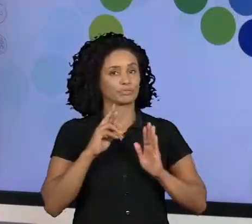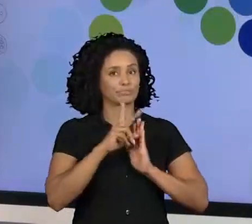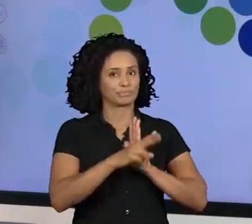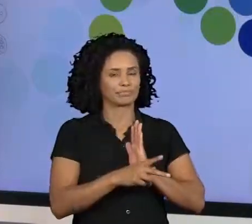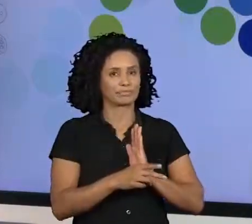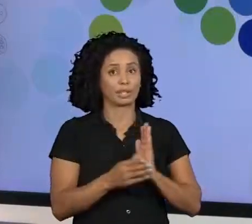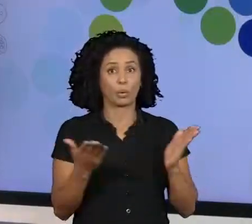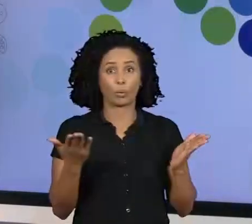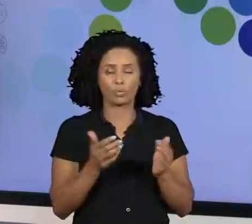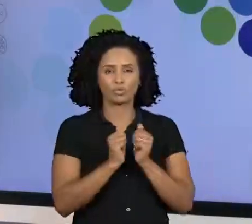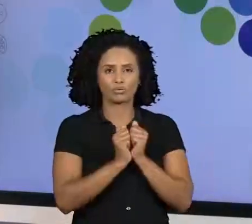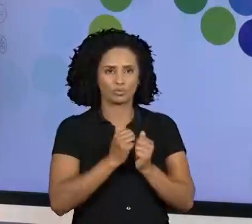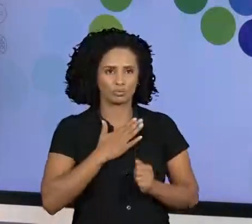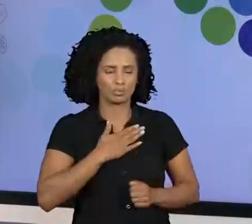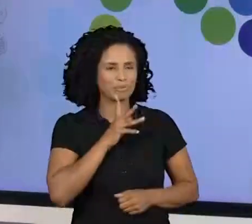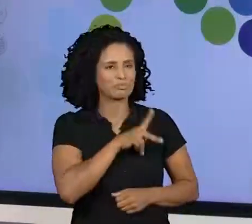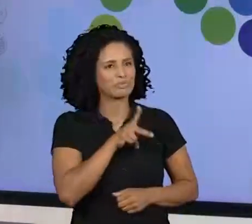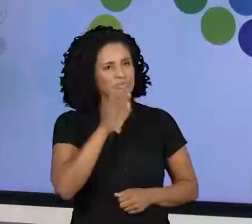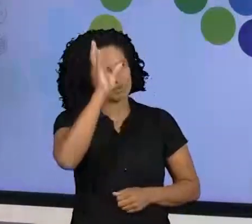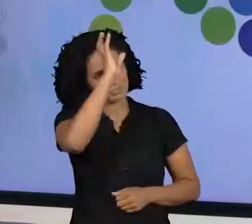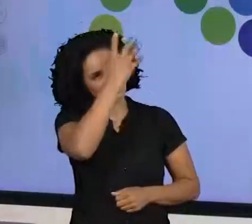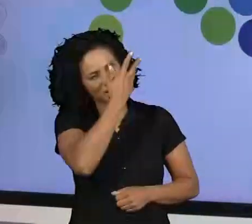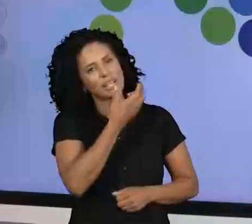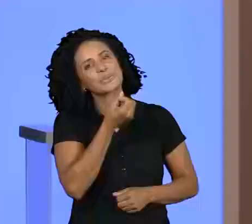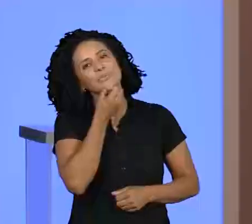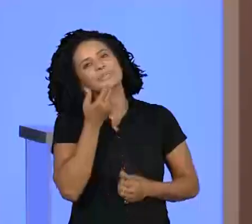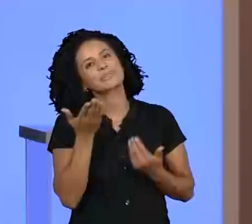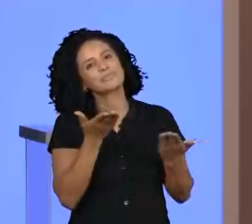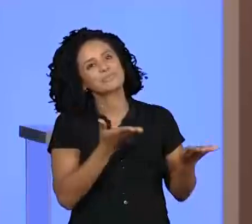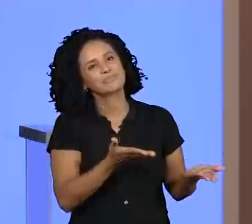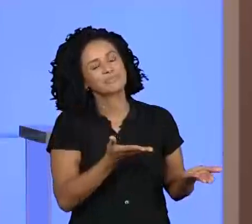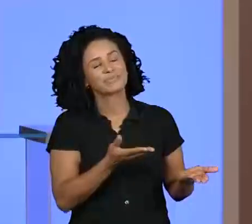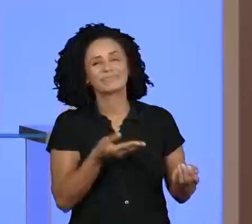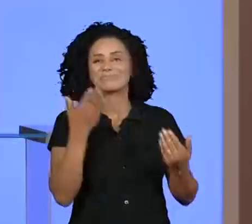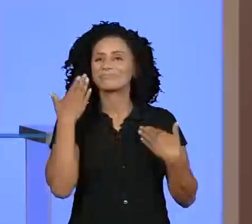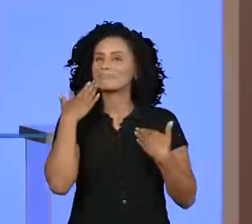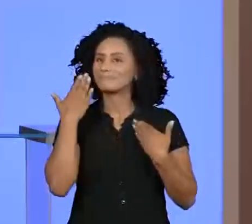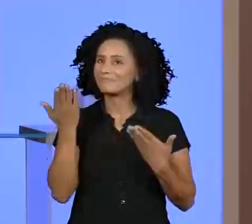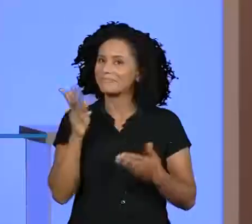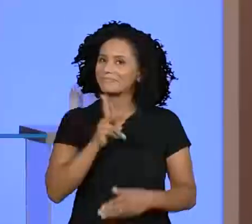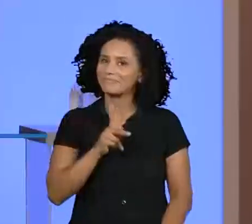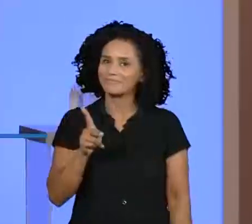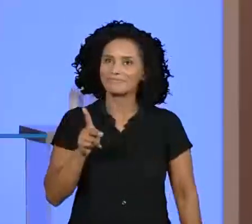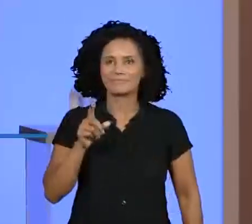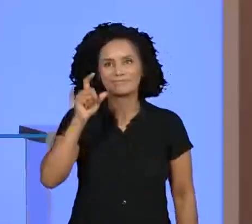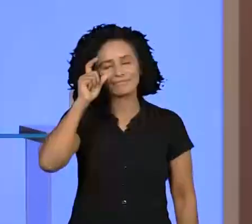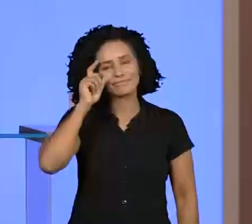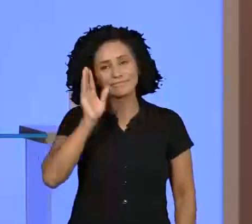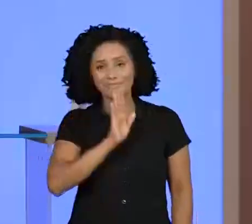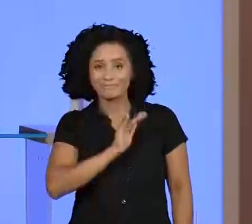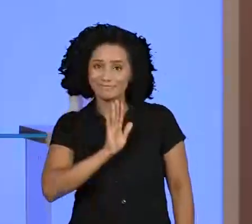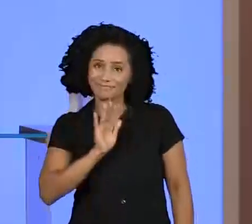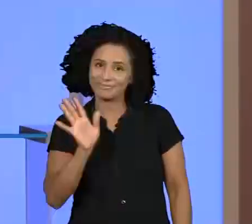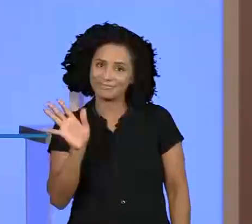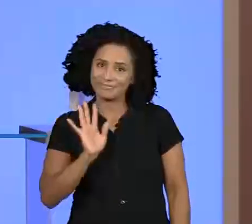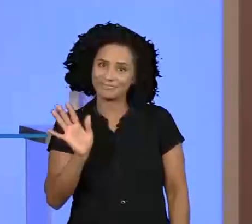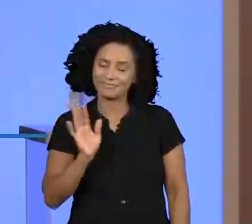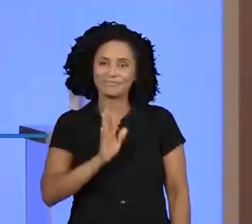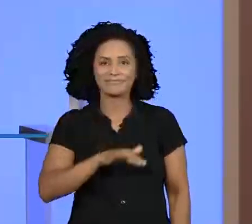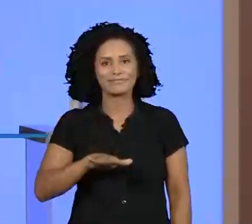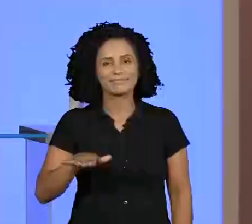quem me acompanha? Professor Joelson, muito bem-vindo, Pro. Obrigado, professora Genô. Olá, estudantes, vamos